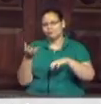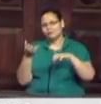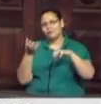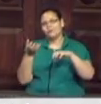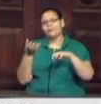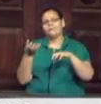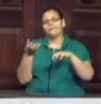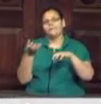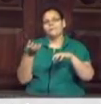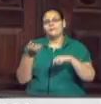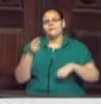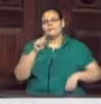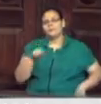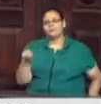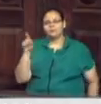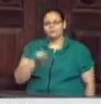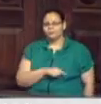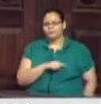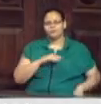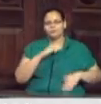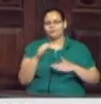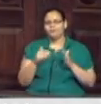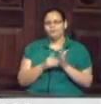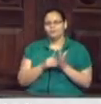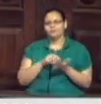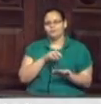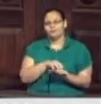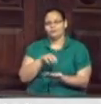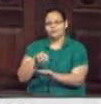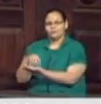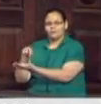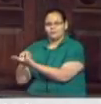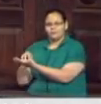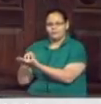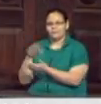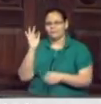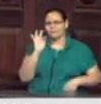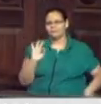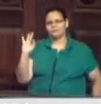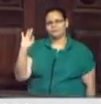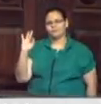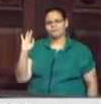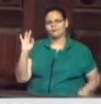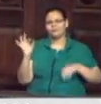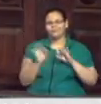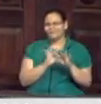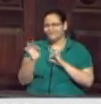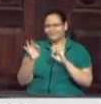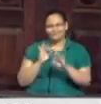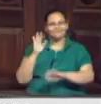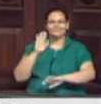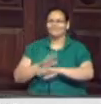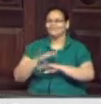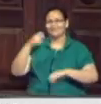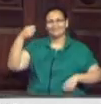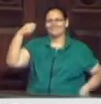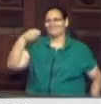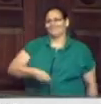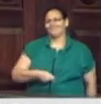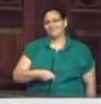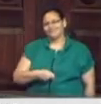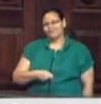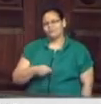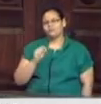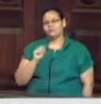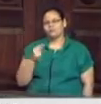liquidava todas as unidades da federação. Foi o projeto mais duro